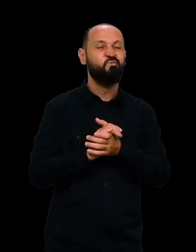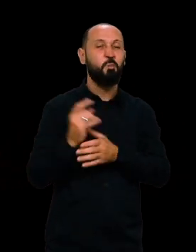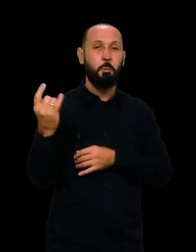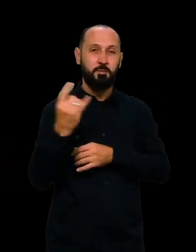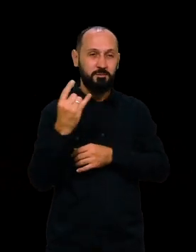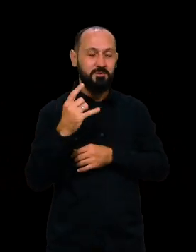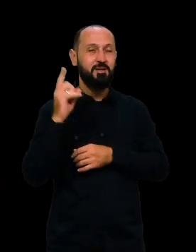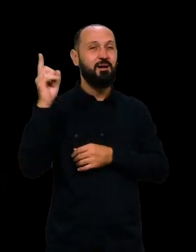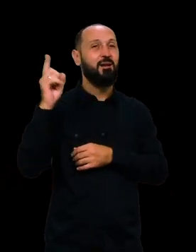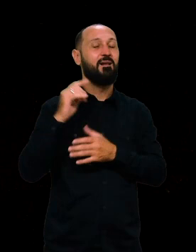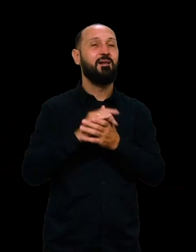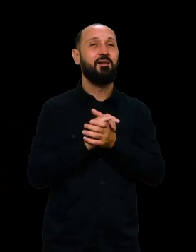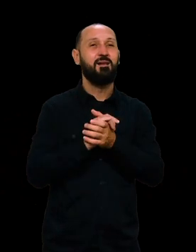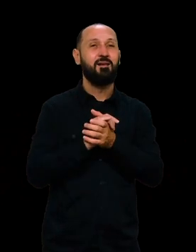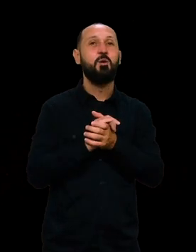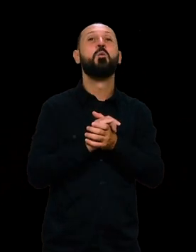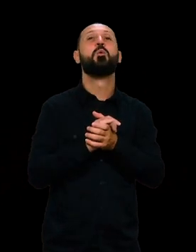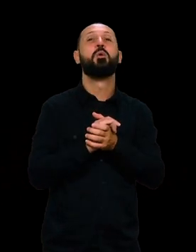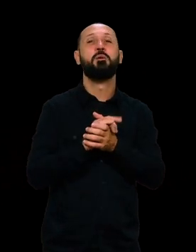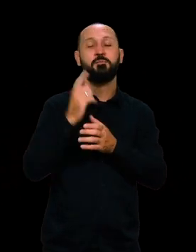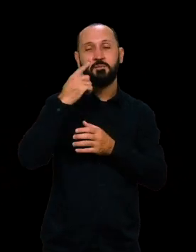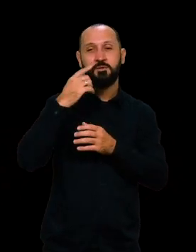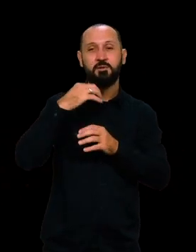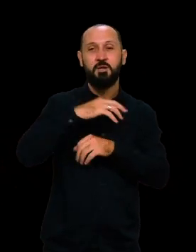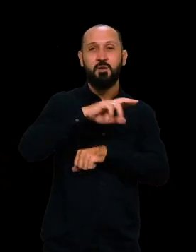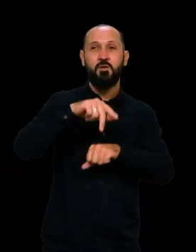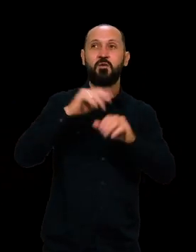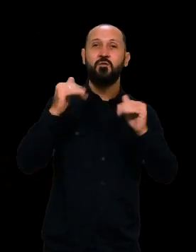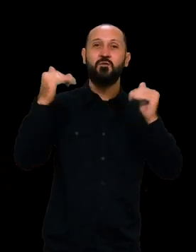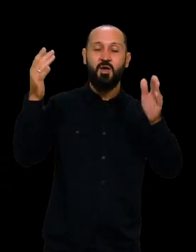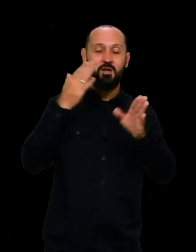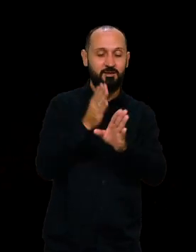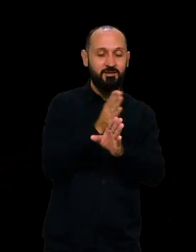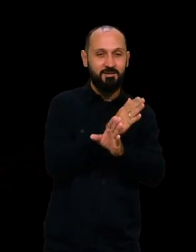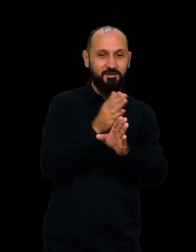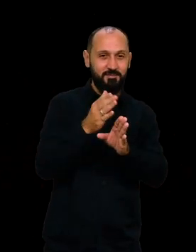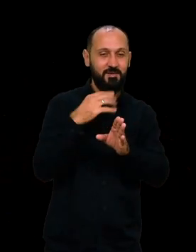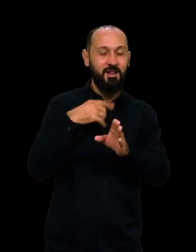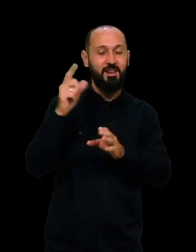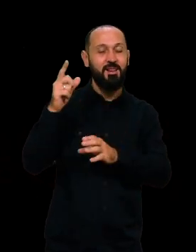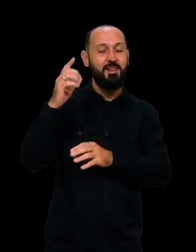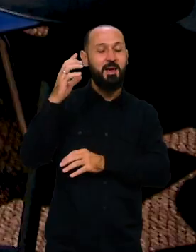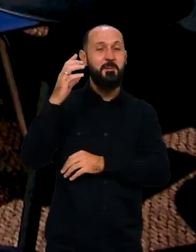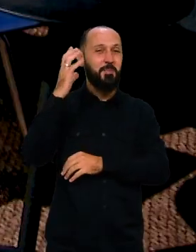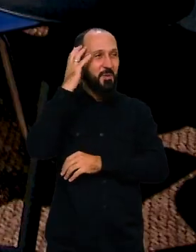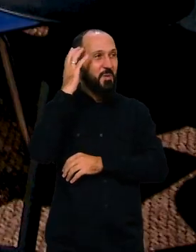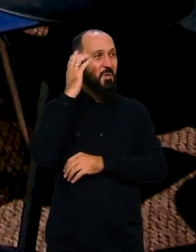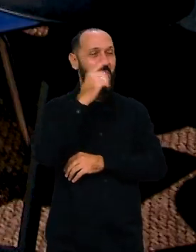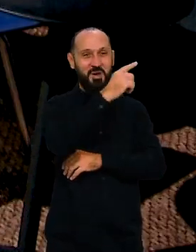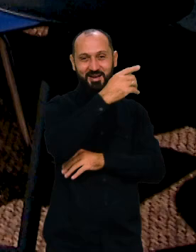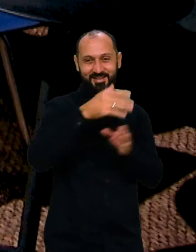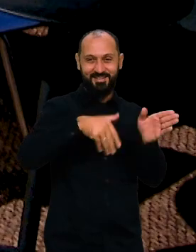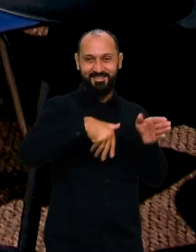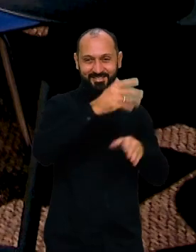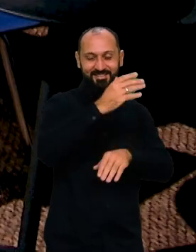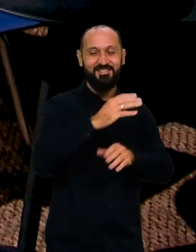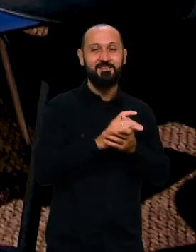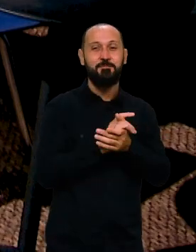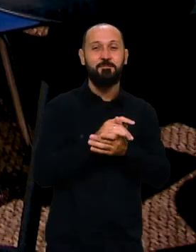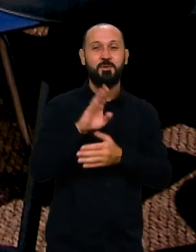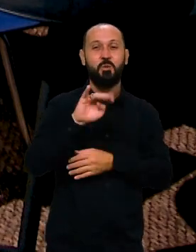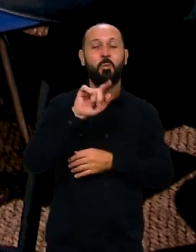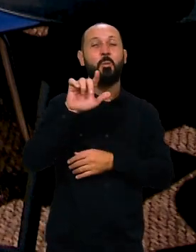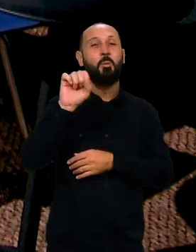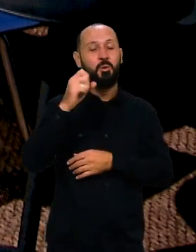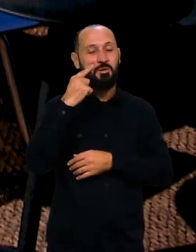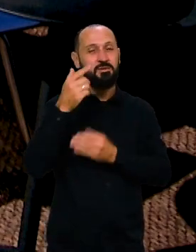Isso, banda de rock lá é uma banda de rock internacionalmente famosa lá na região da saída para Cuiabá. Mas era famosa. Já toquei